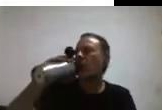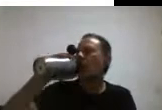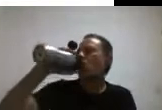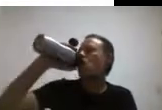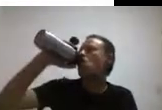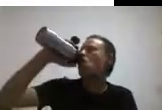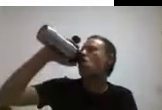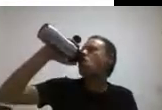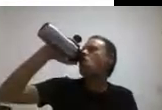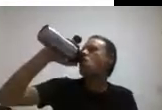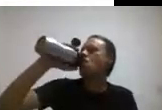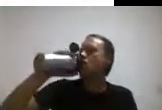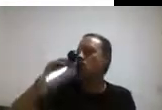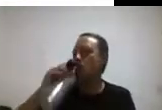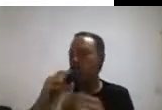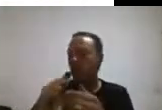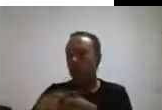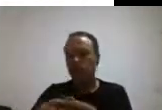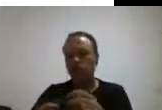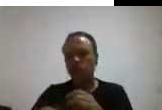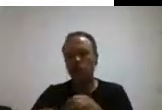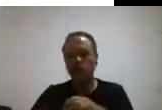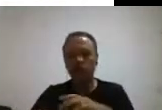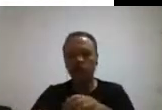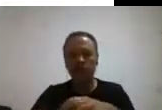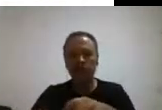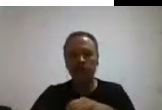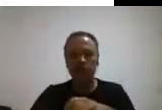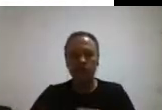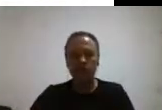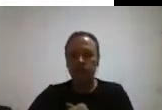Professor, não aparece para ninguém porque ela só é liberada dia 13 de abril.